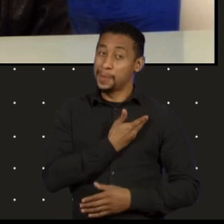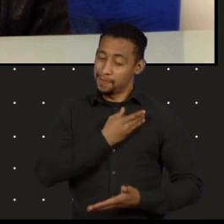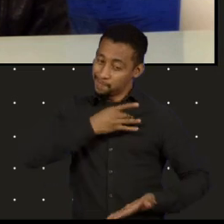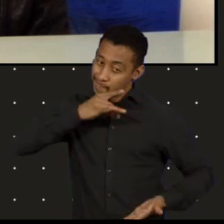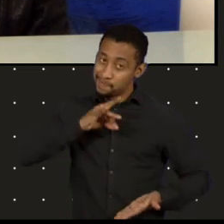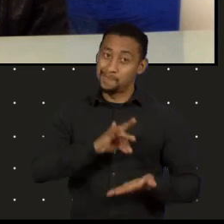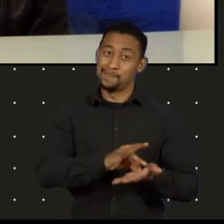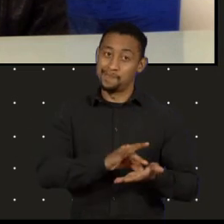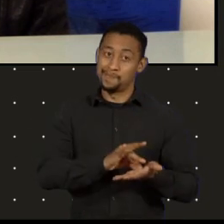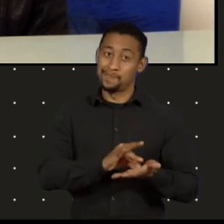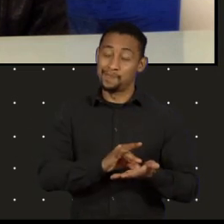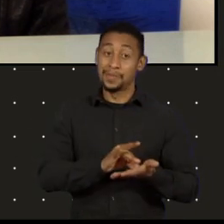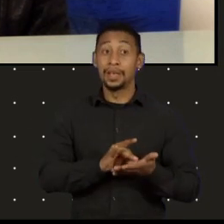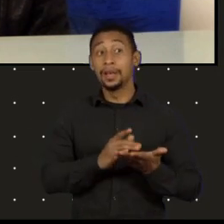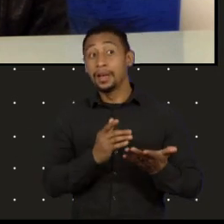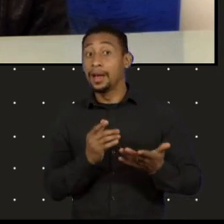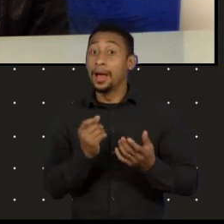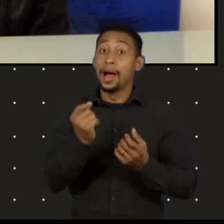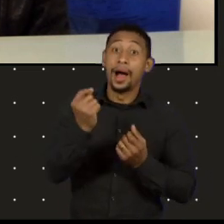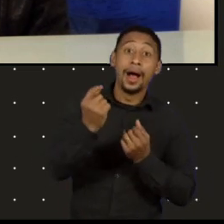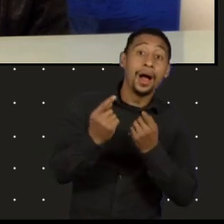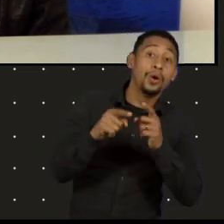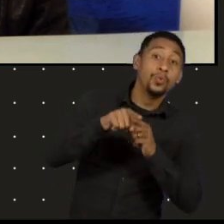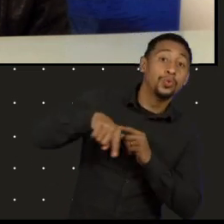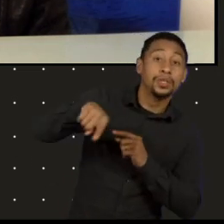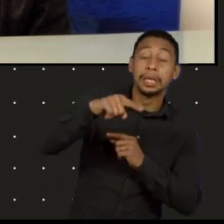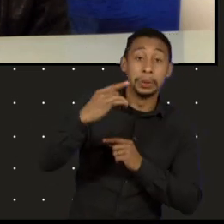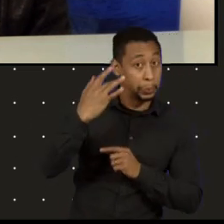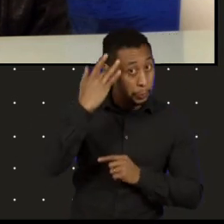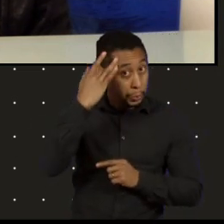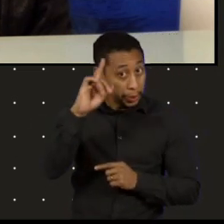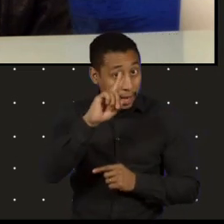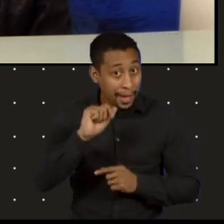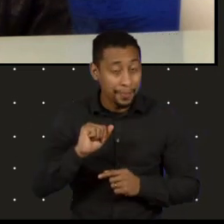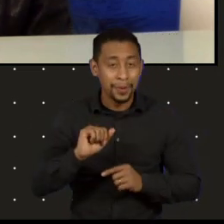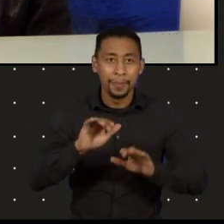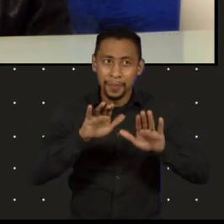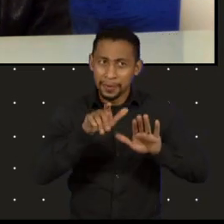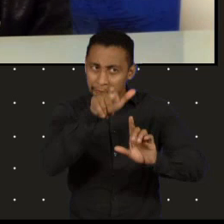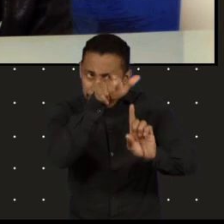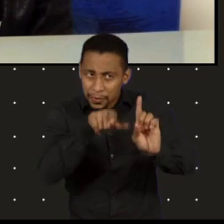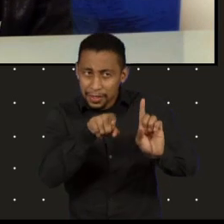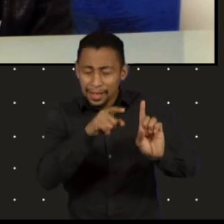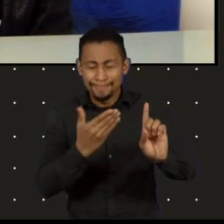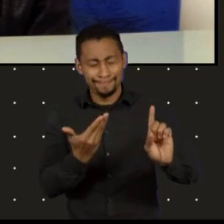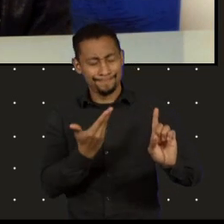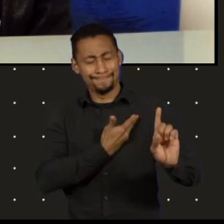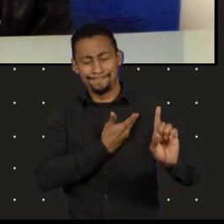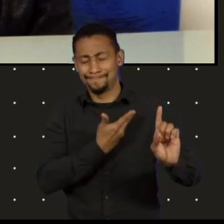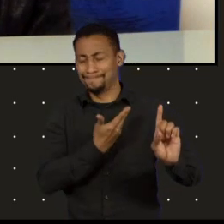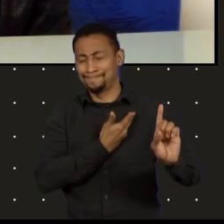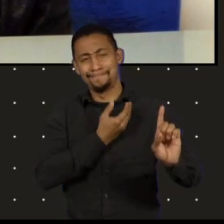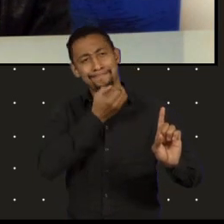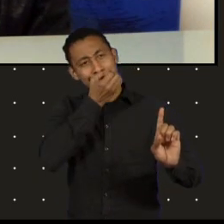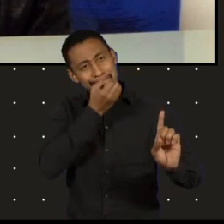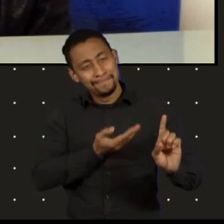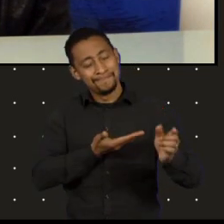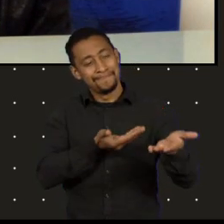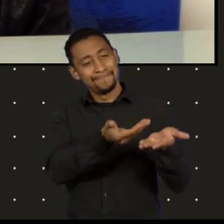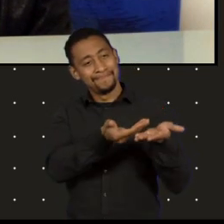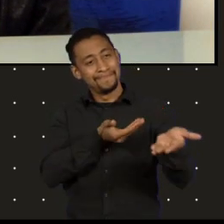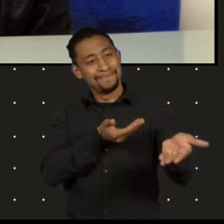Isso, infelizmente, nem todo mundo que está nos assistindo sabe, mas é muito bom quando se tem uma